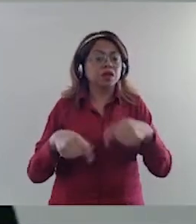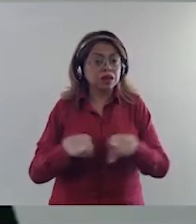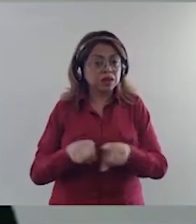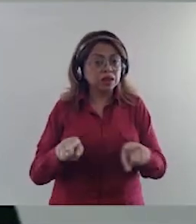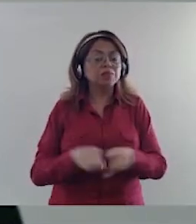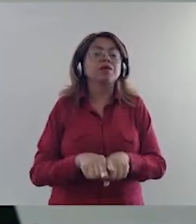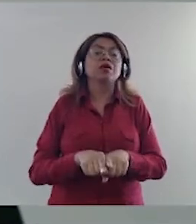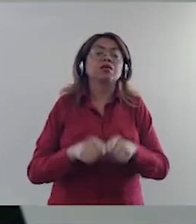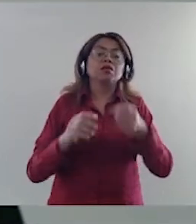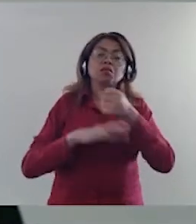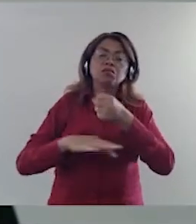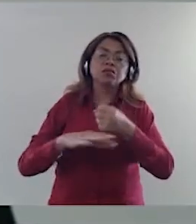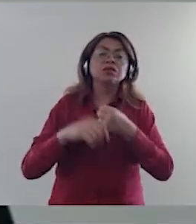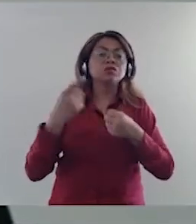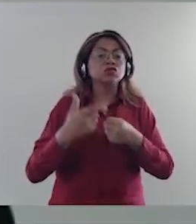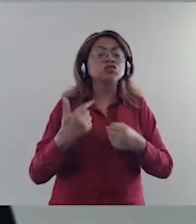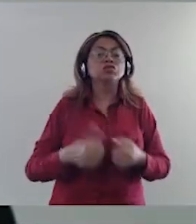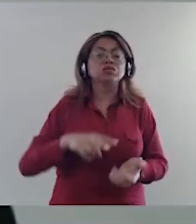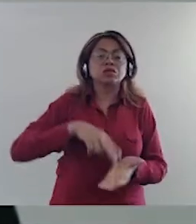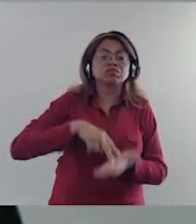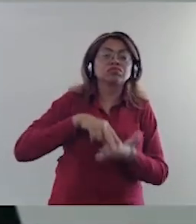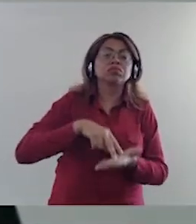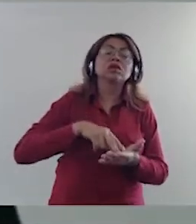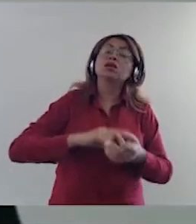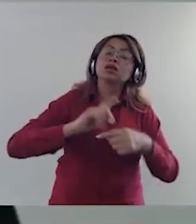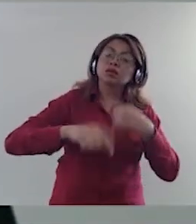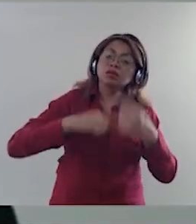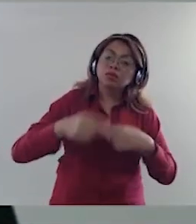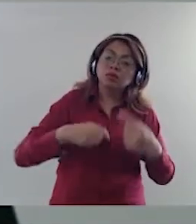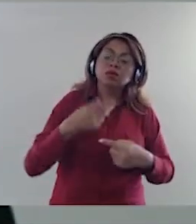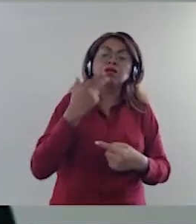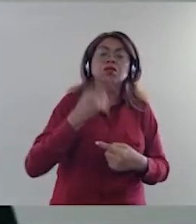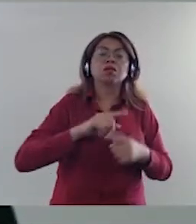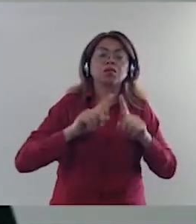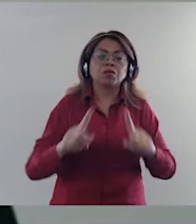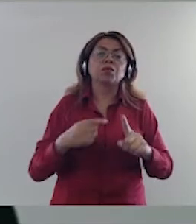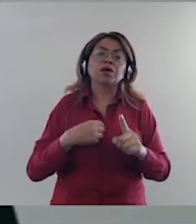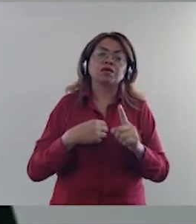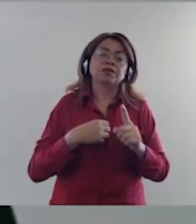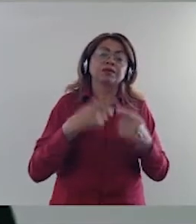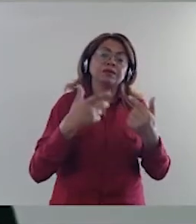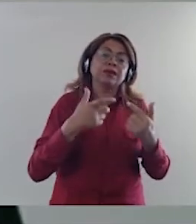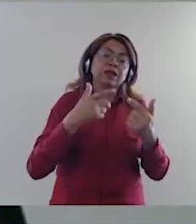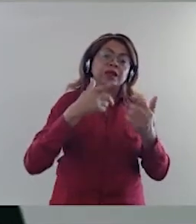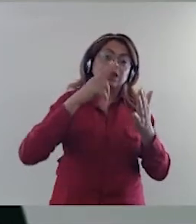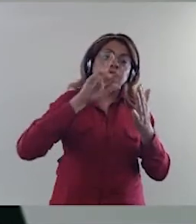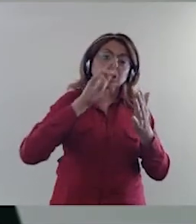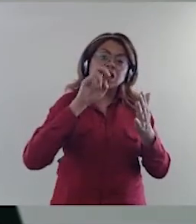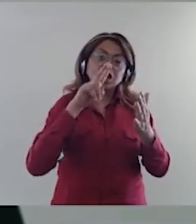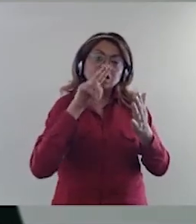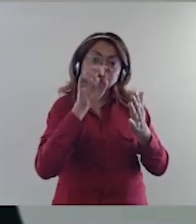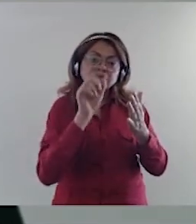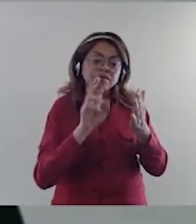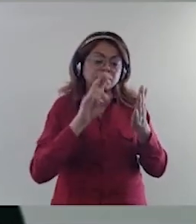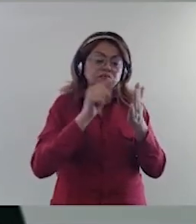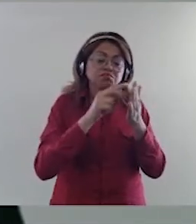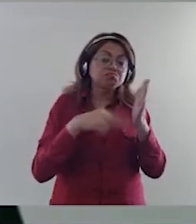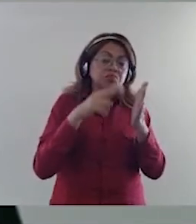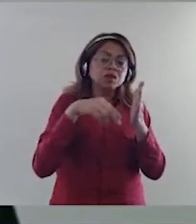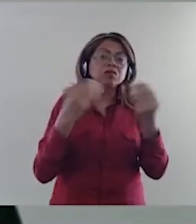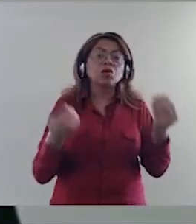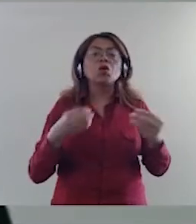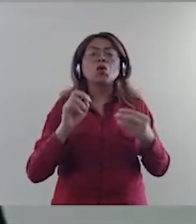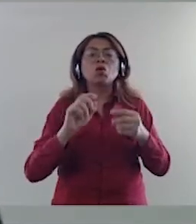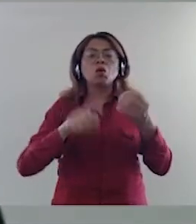da conservação, que impõe a revisão mais do que a resolução. O outro ponto é a